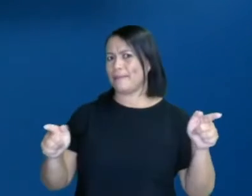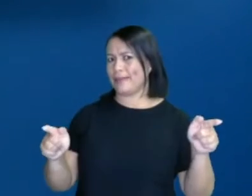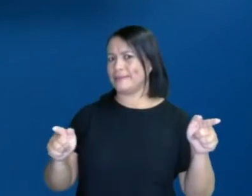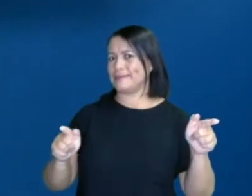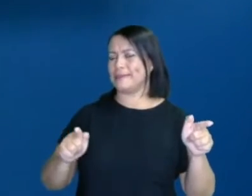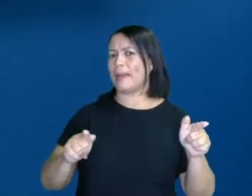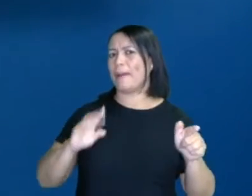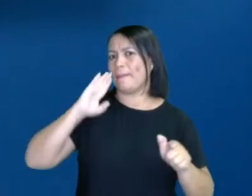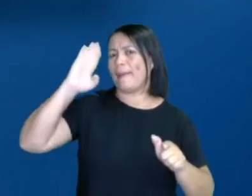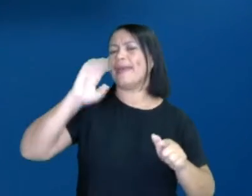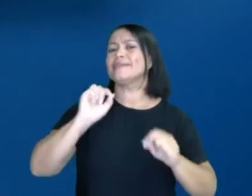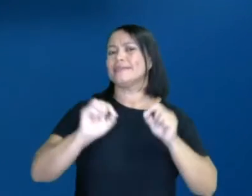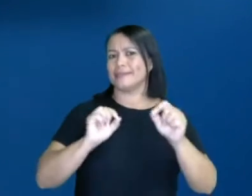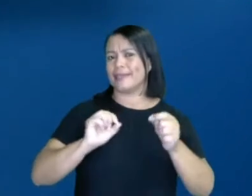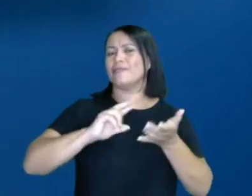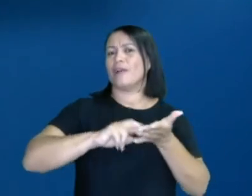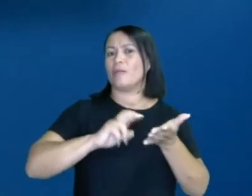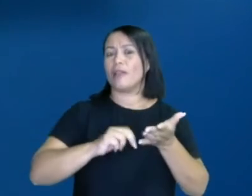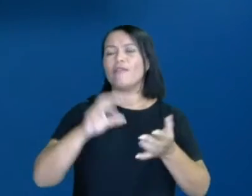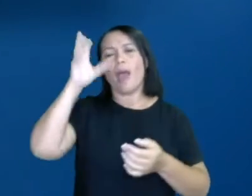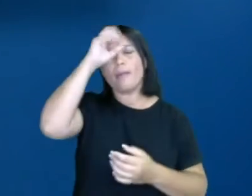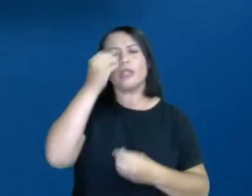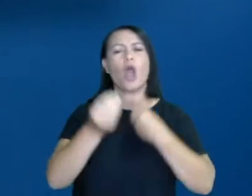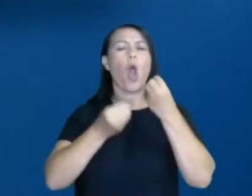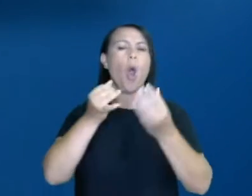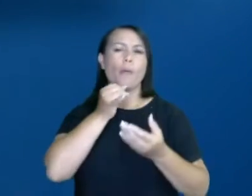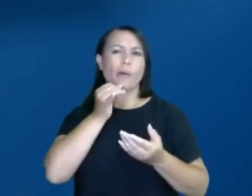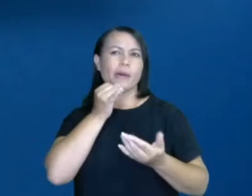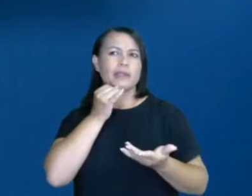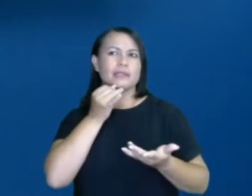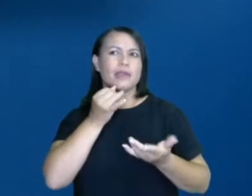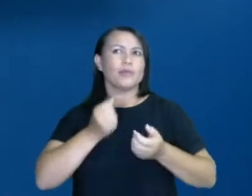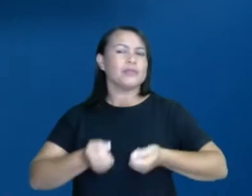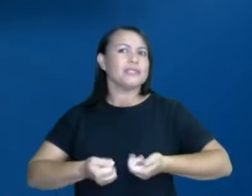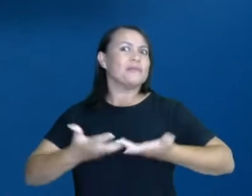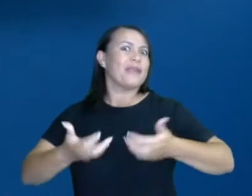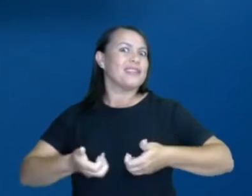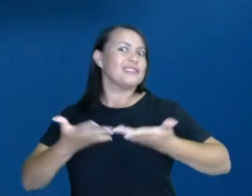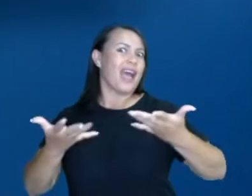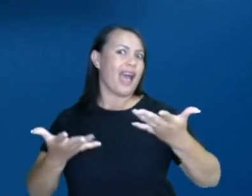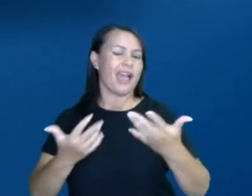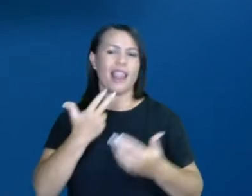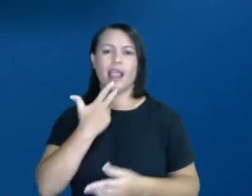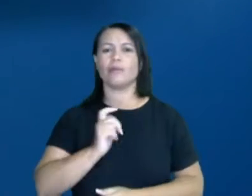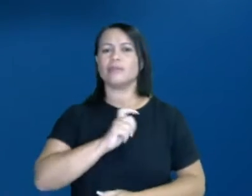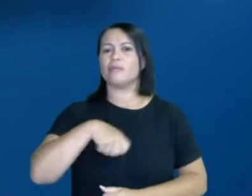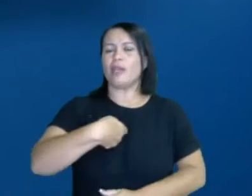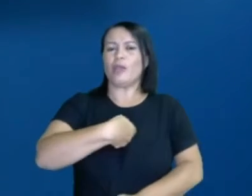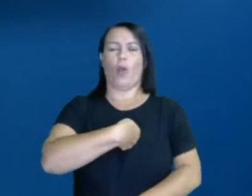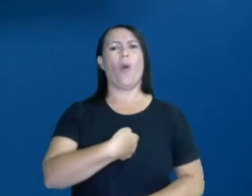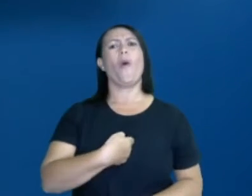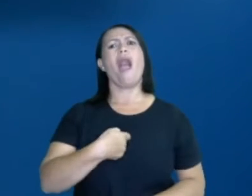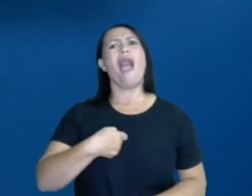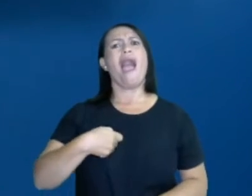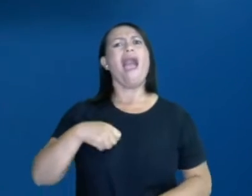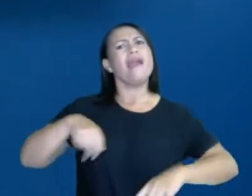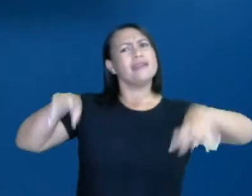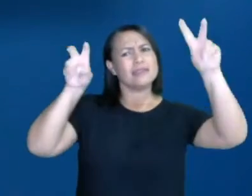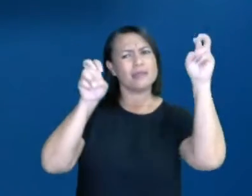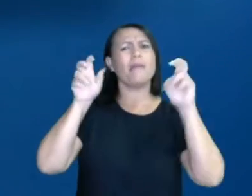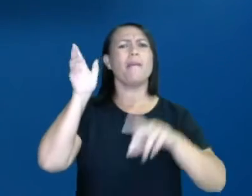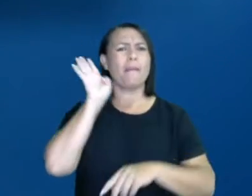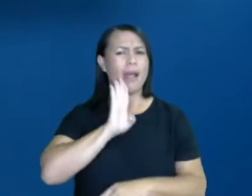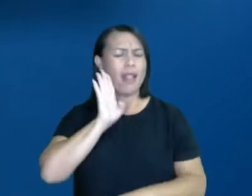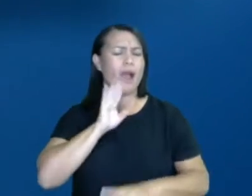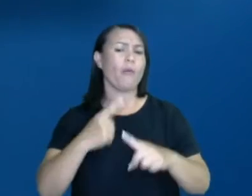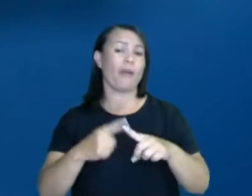gente vai aprender como se expressar em língua espanhola, né? E esse assunto é muito legal porque nessa